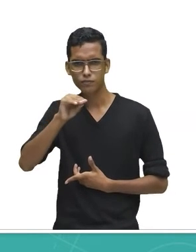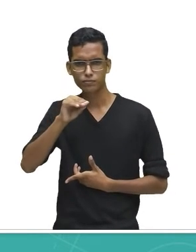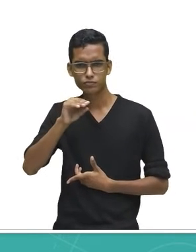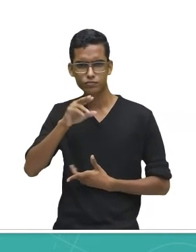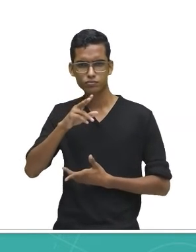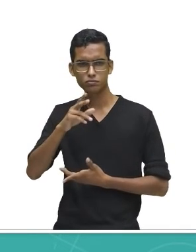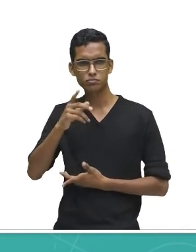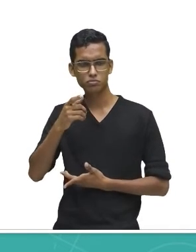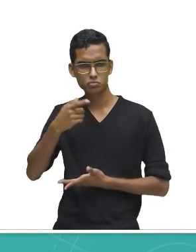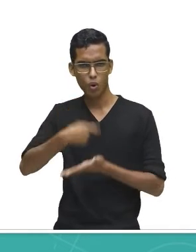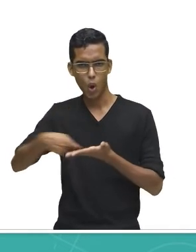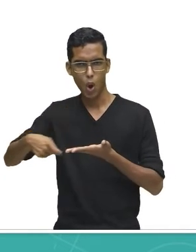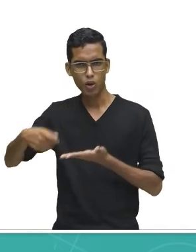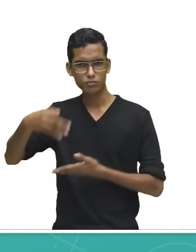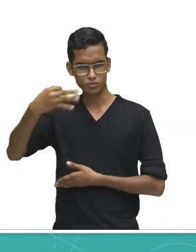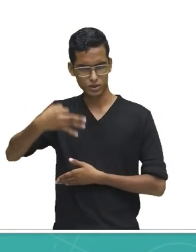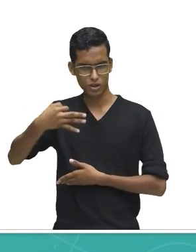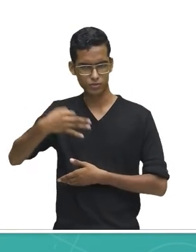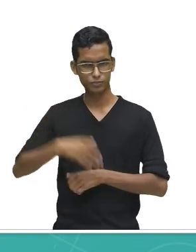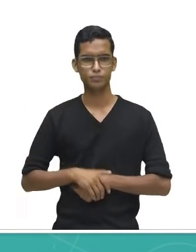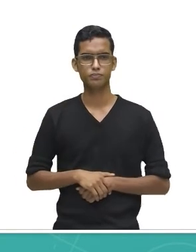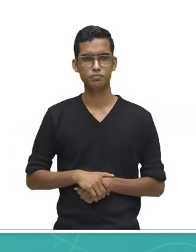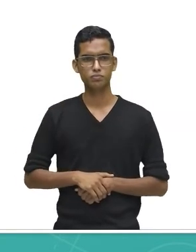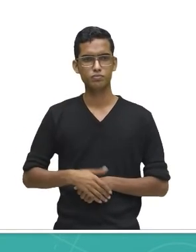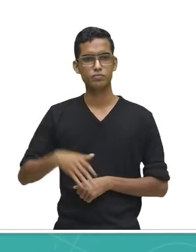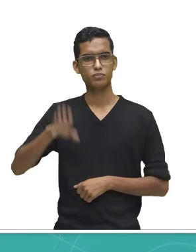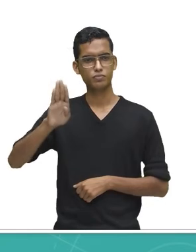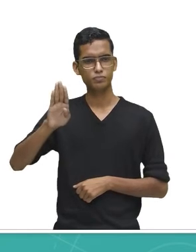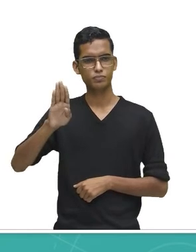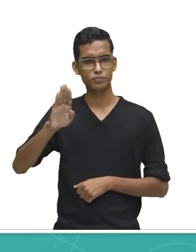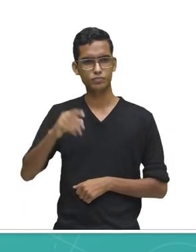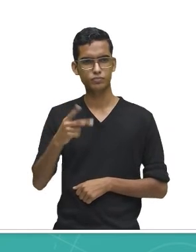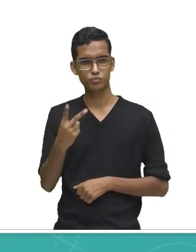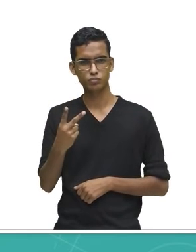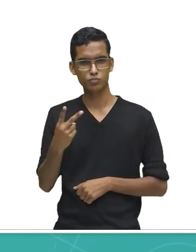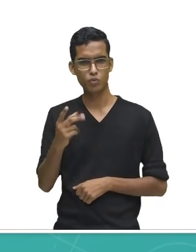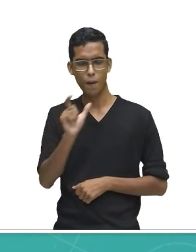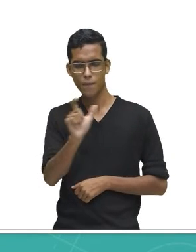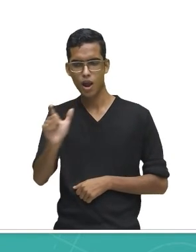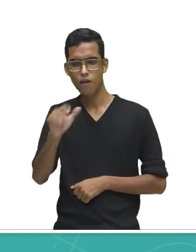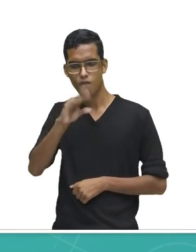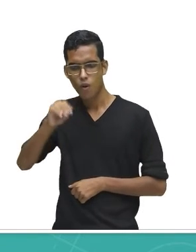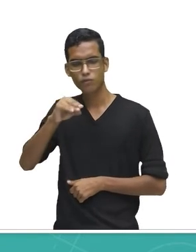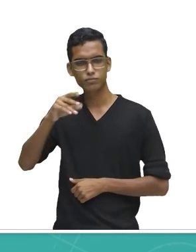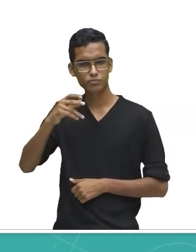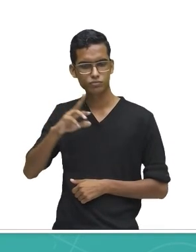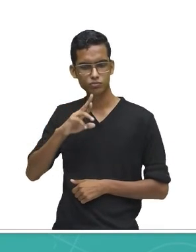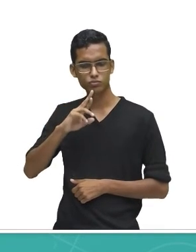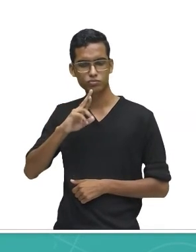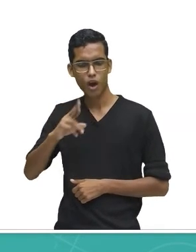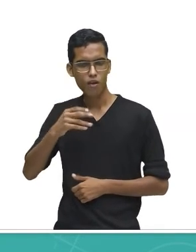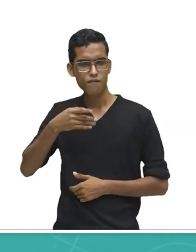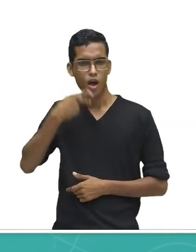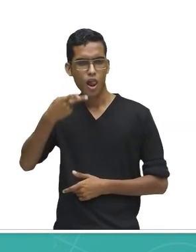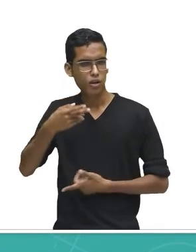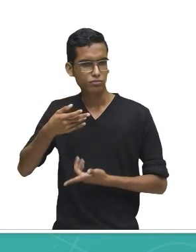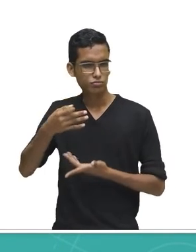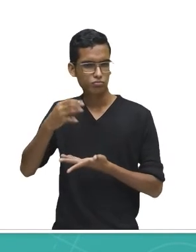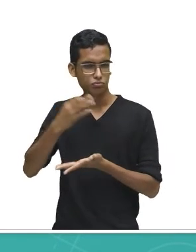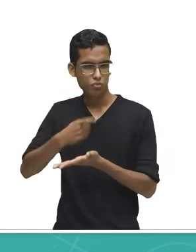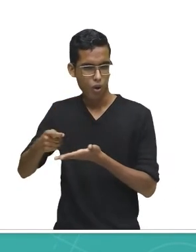foram pronunciadas corretamente, C. 3 palavras foram pronunciadas corretamente, ou